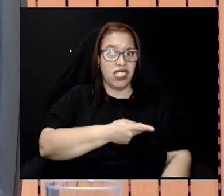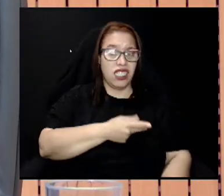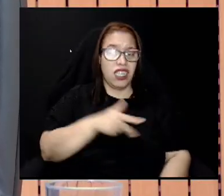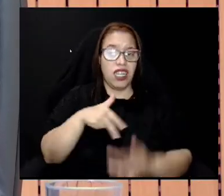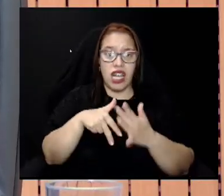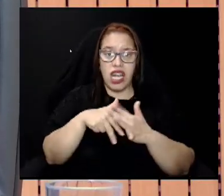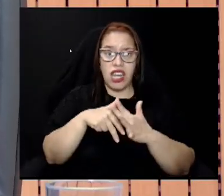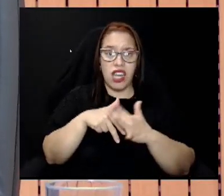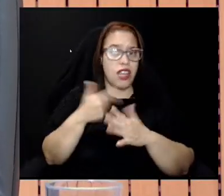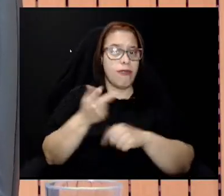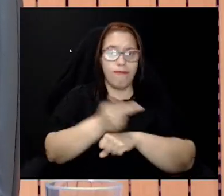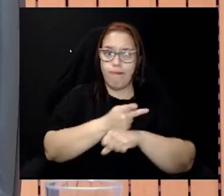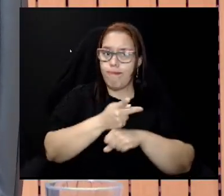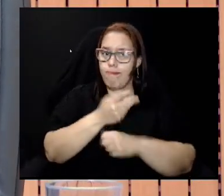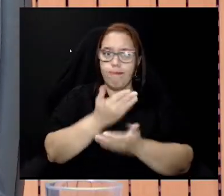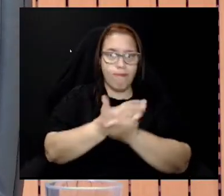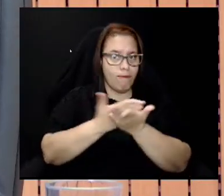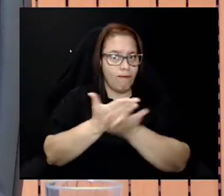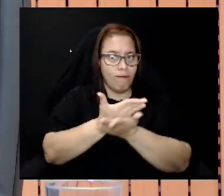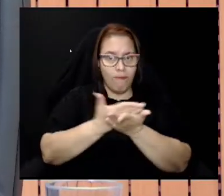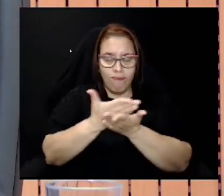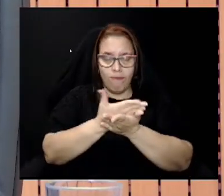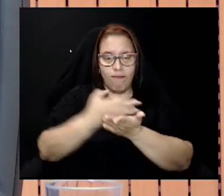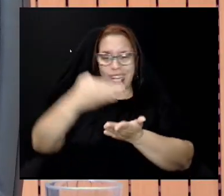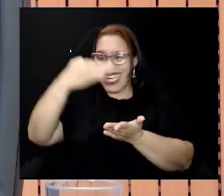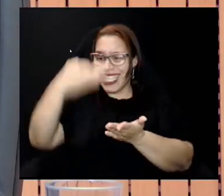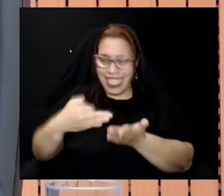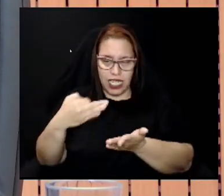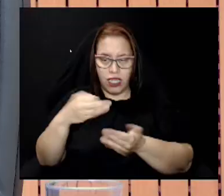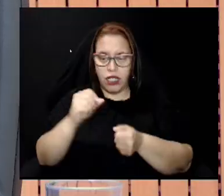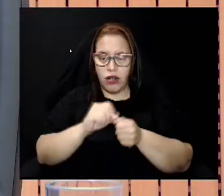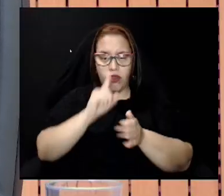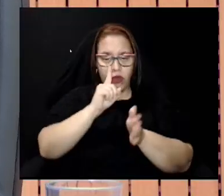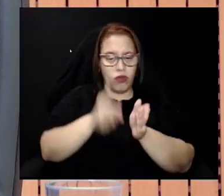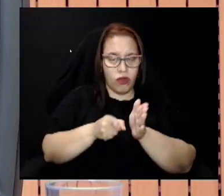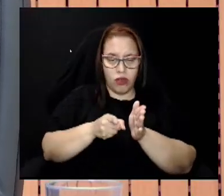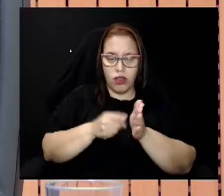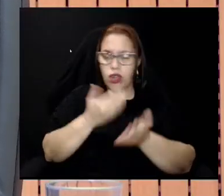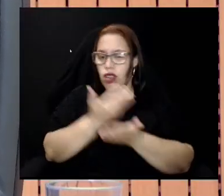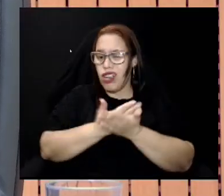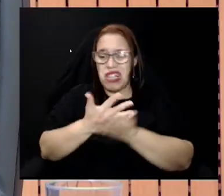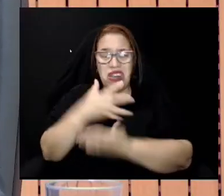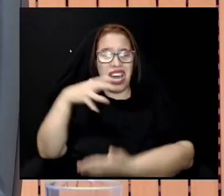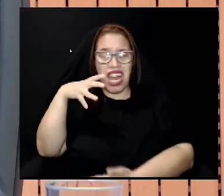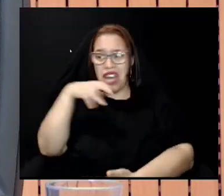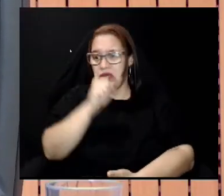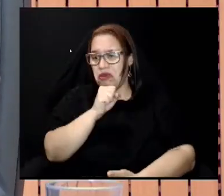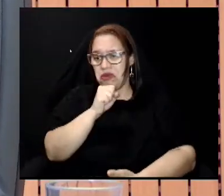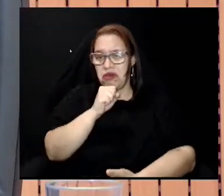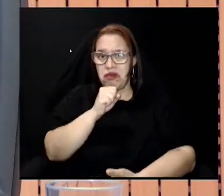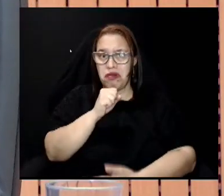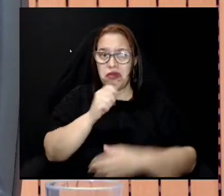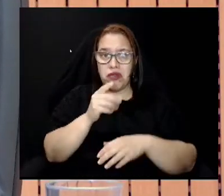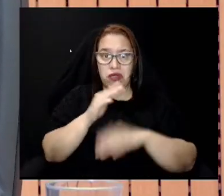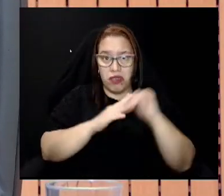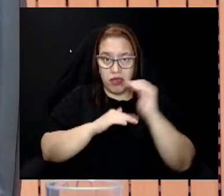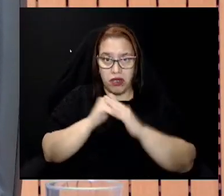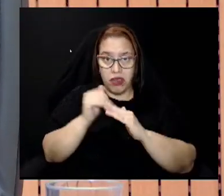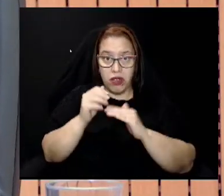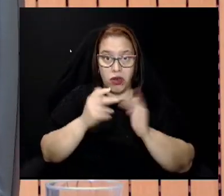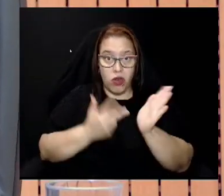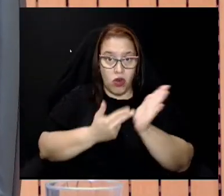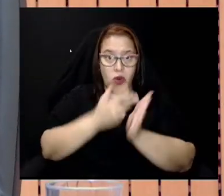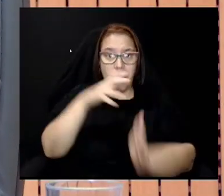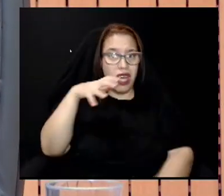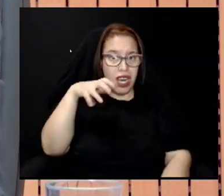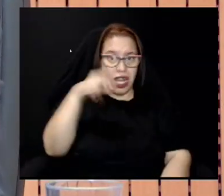o tratamento assim que fizer o diagnóstico, não tratar rápido, buscar um serviço que opere logo. Câncer de